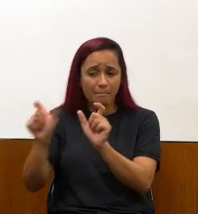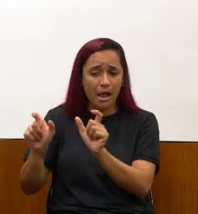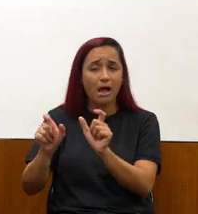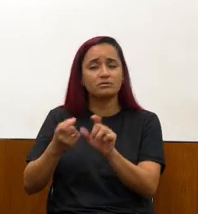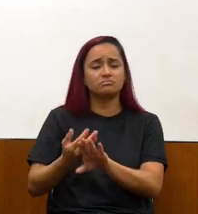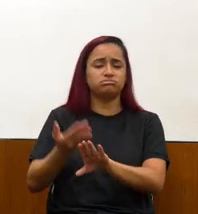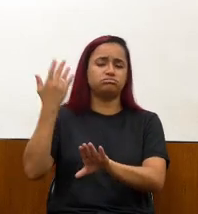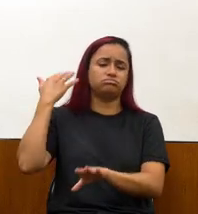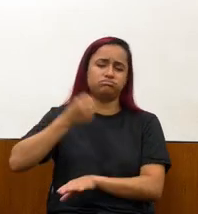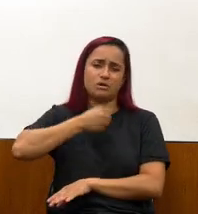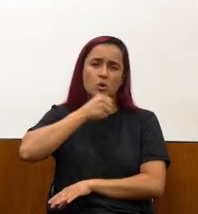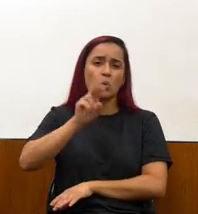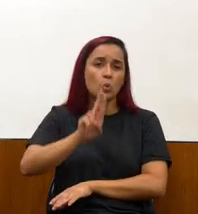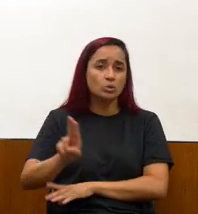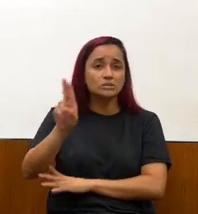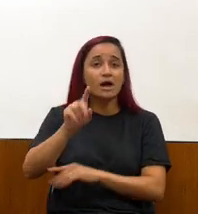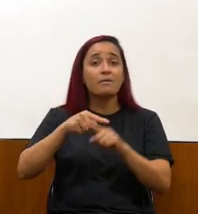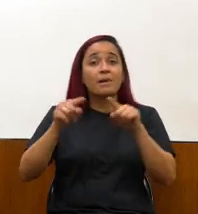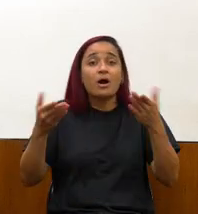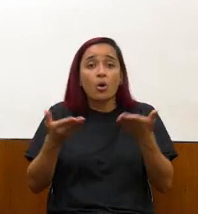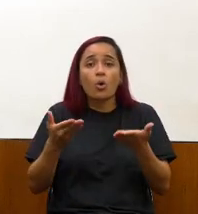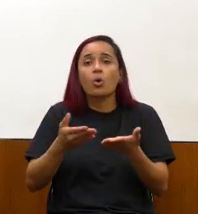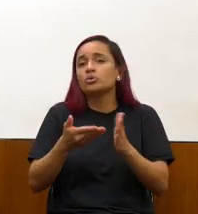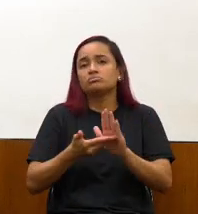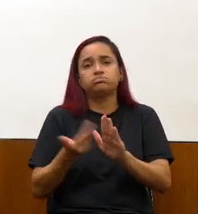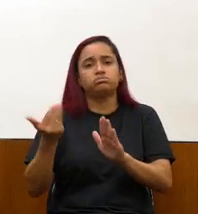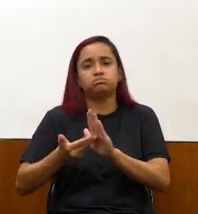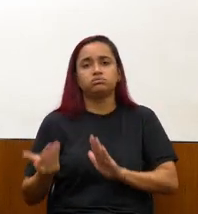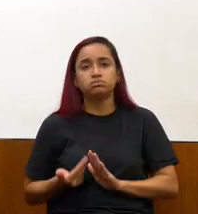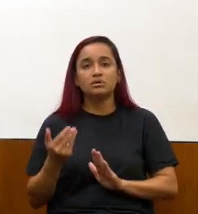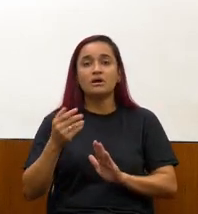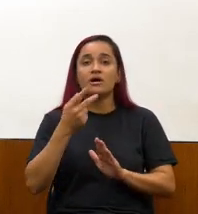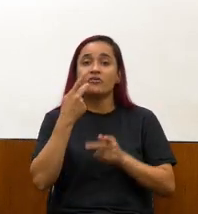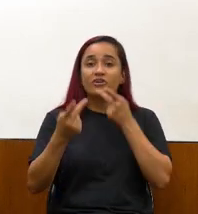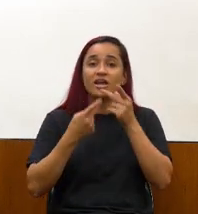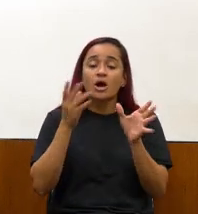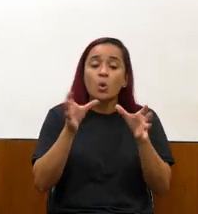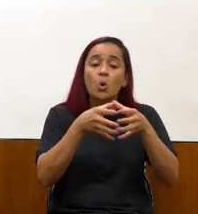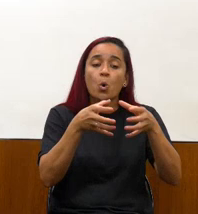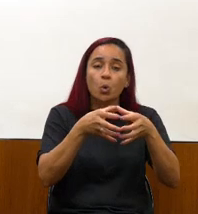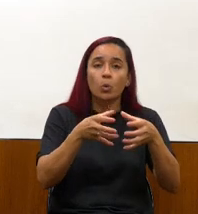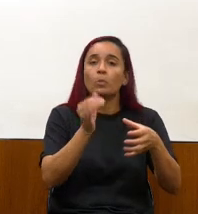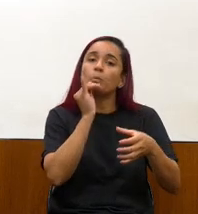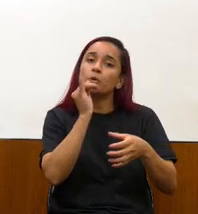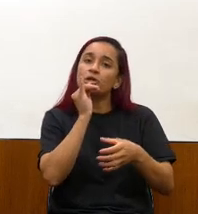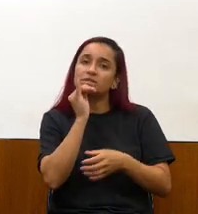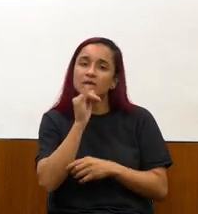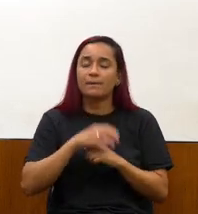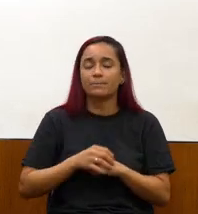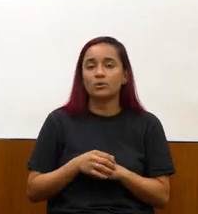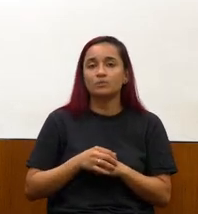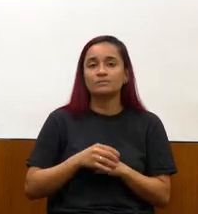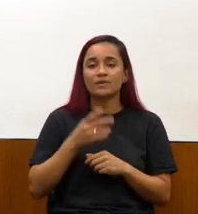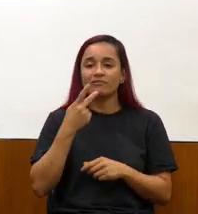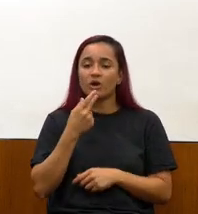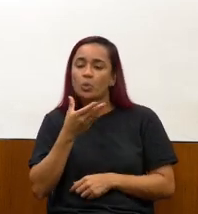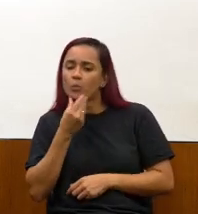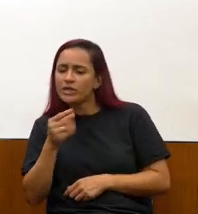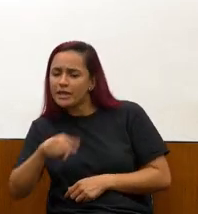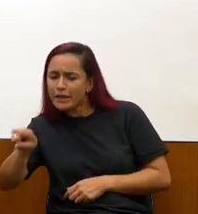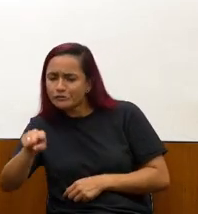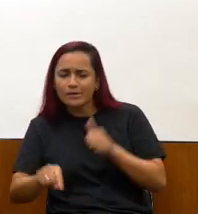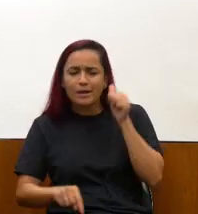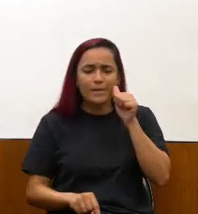termos inclusivos para se referir a grupos. Em vez de falar os meninos, as meninas, os caras, falar